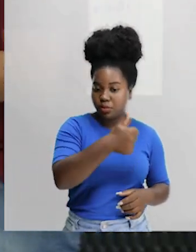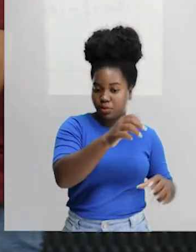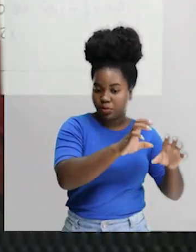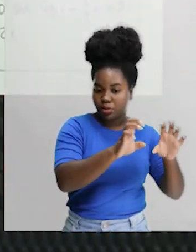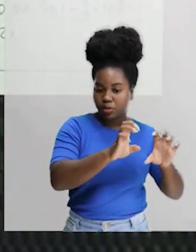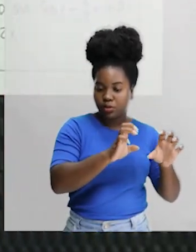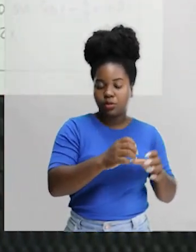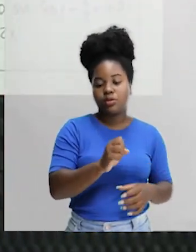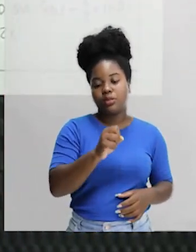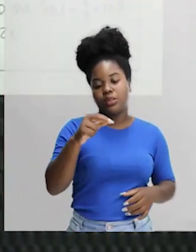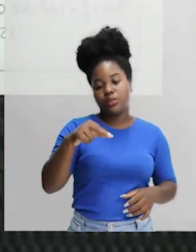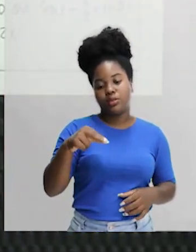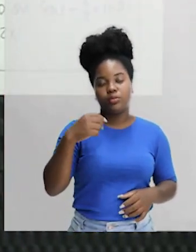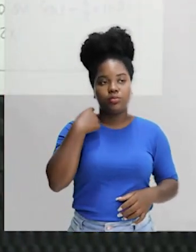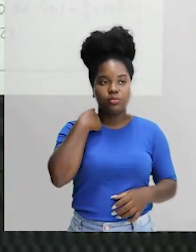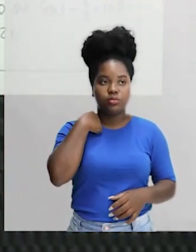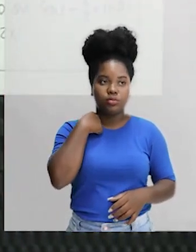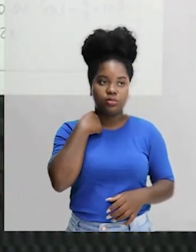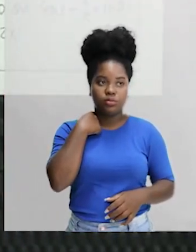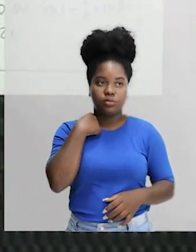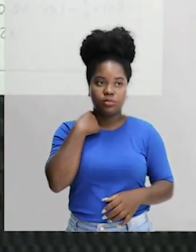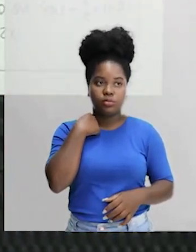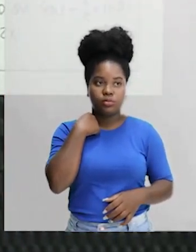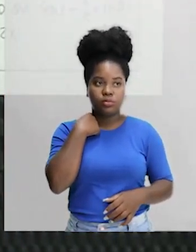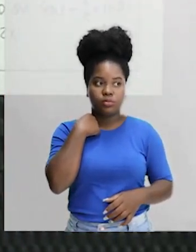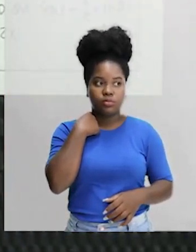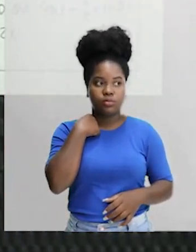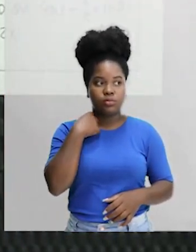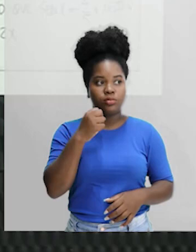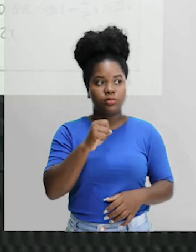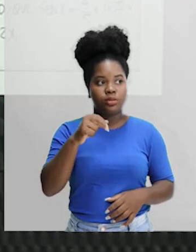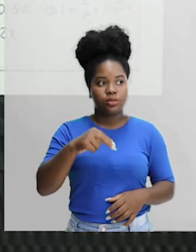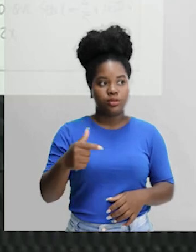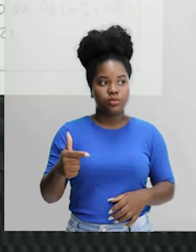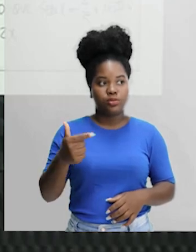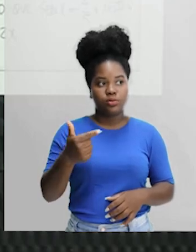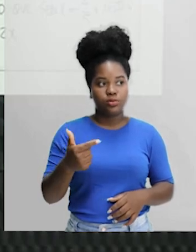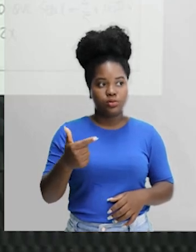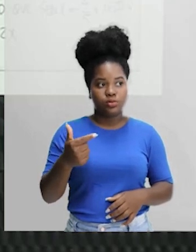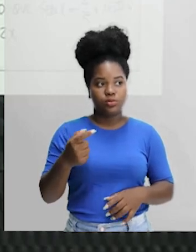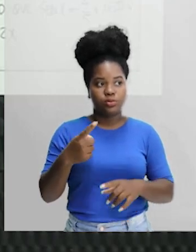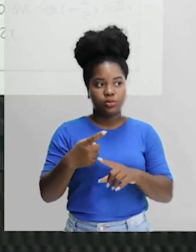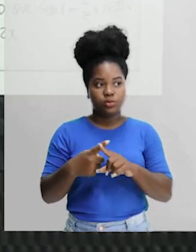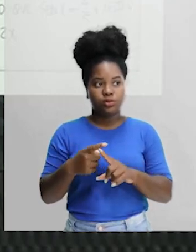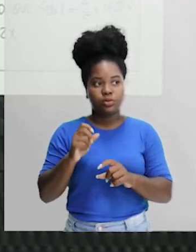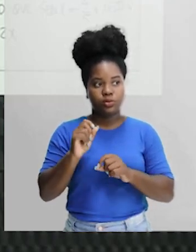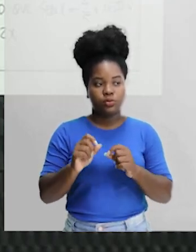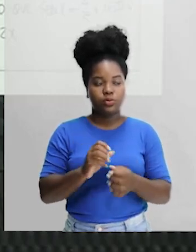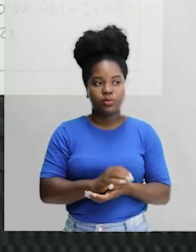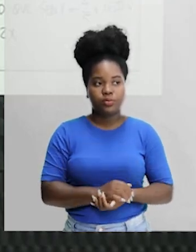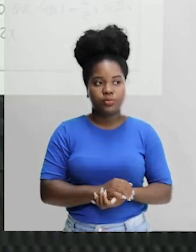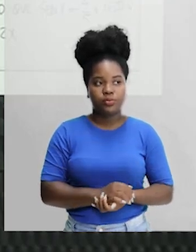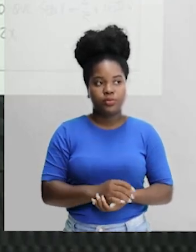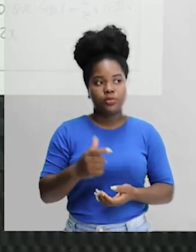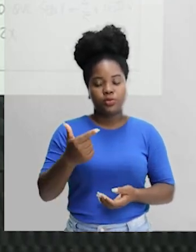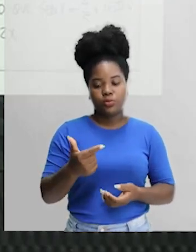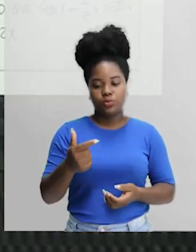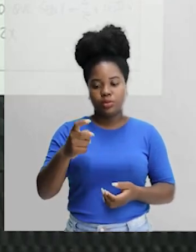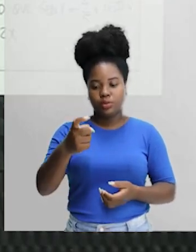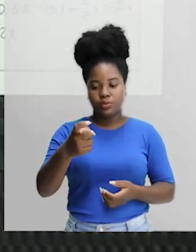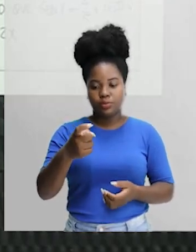Qual é a fórmula? Seno. Quem vai ser o seno de 2x? O seno de 2x vai ser 2